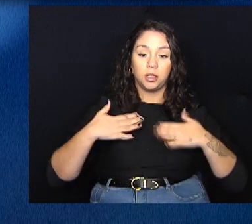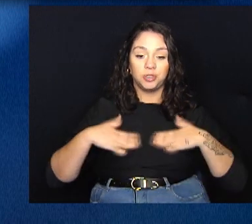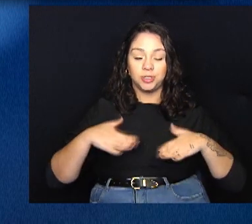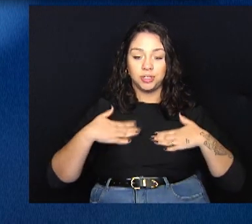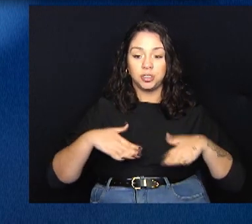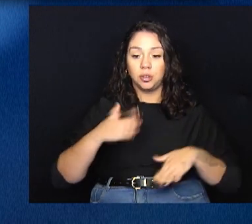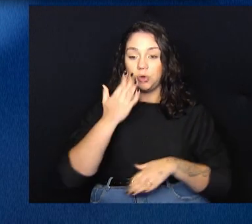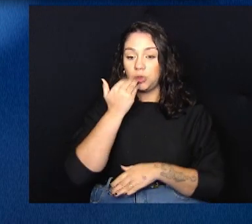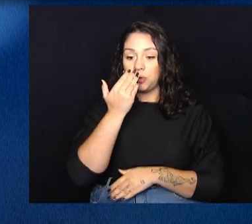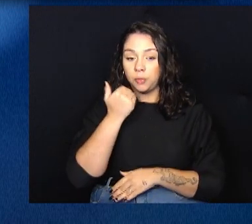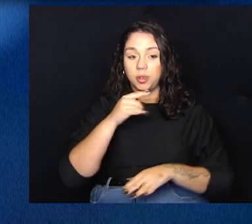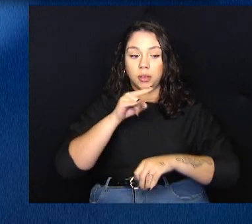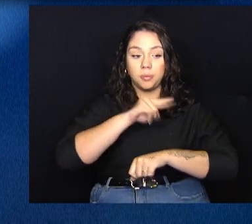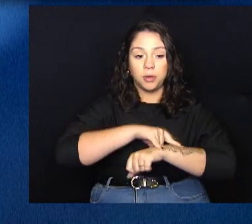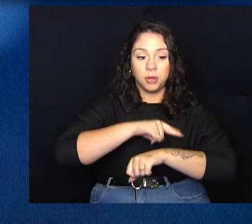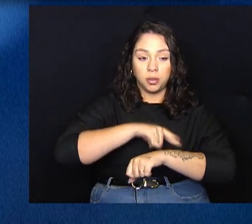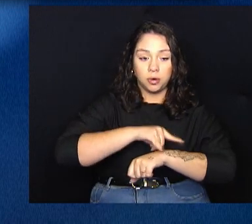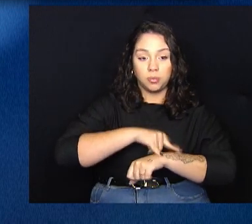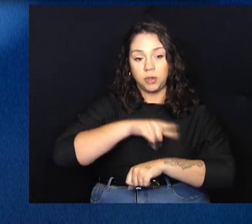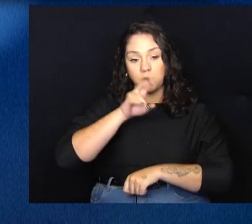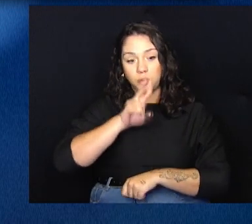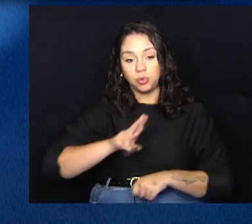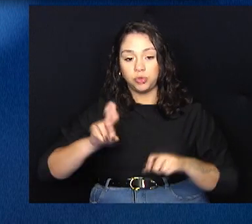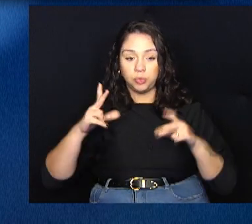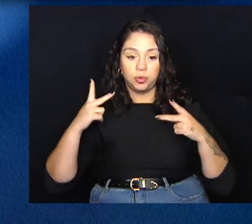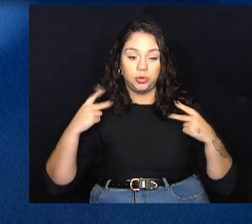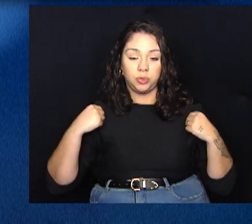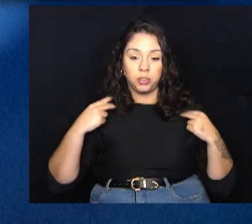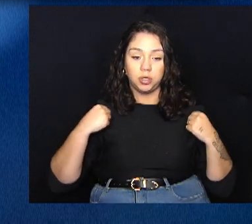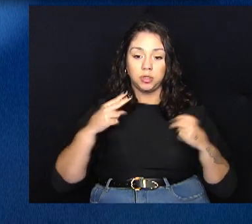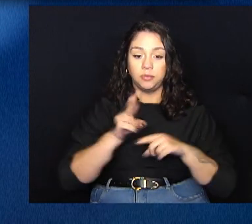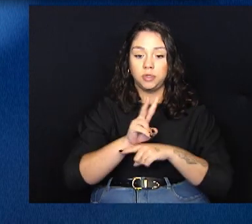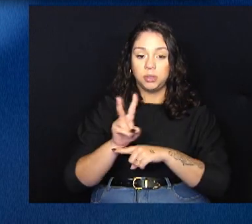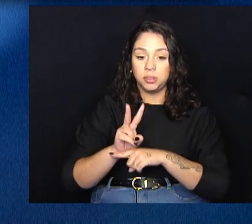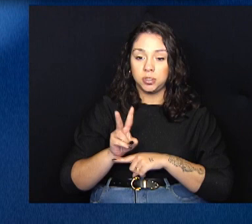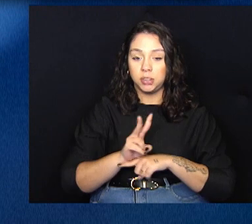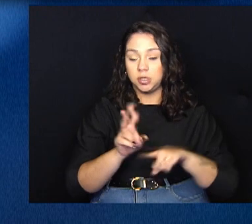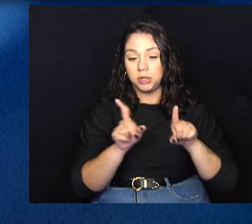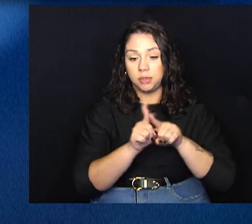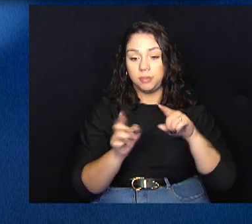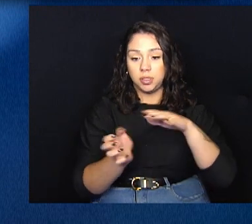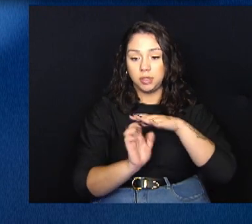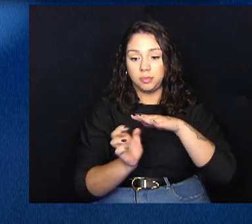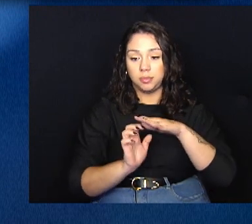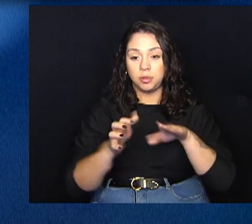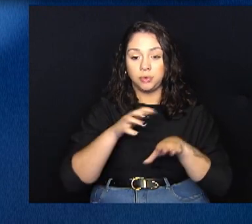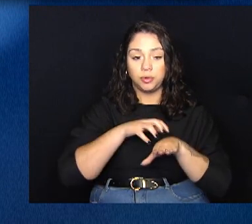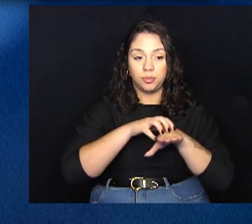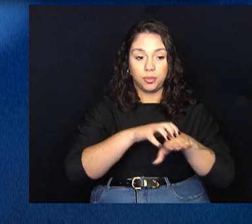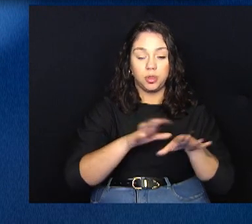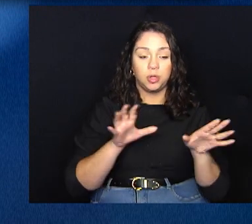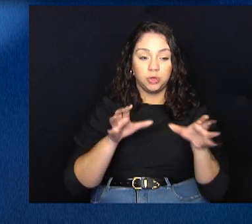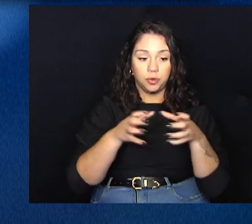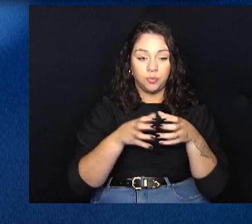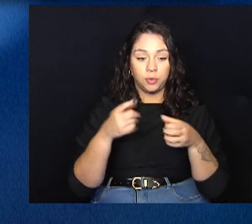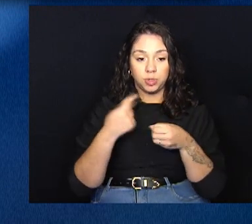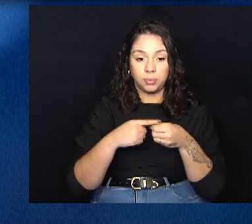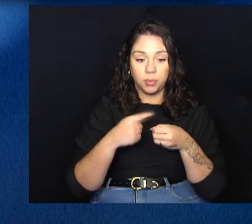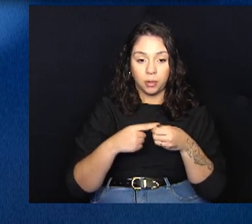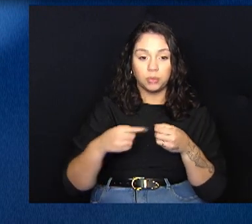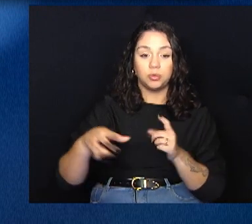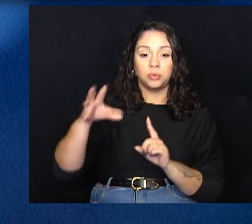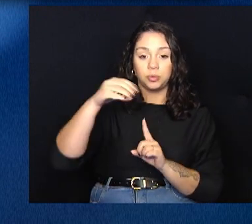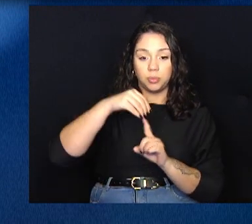e refeição e de banheiros para uso de motoristas e fiscais das empresas do transporte coletivo Municipal